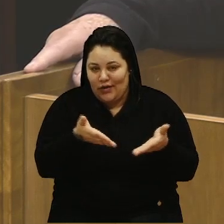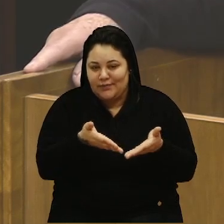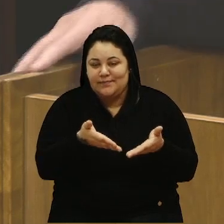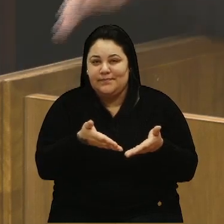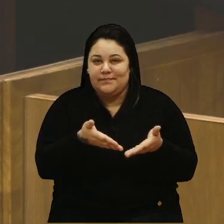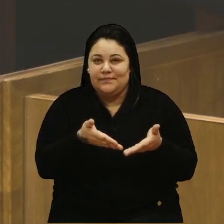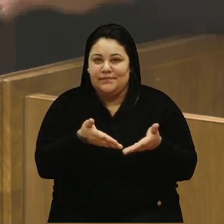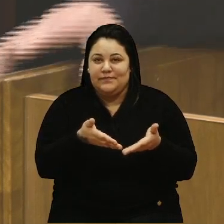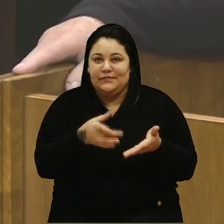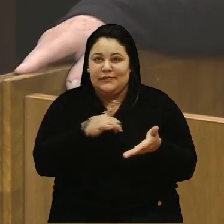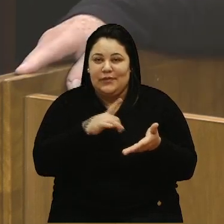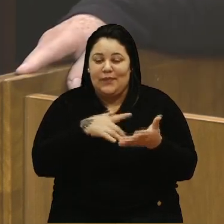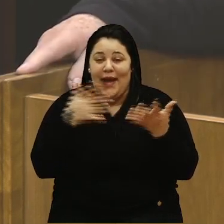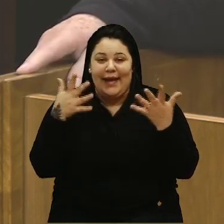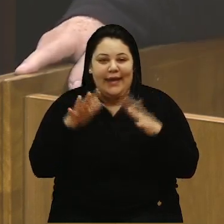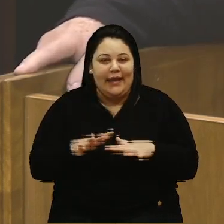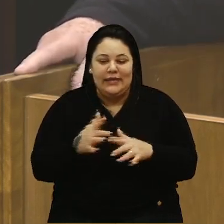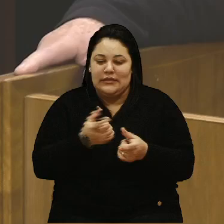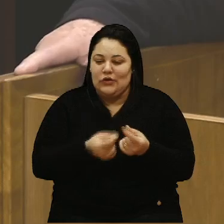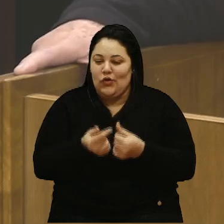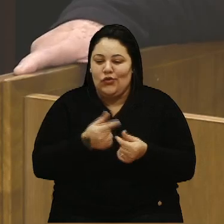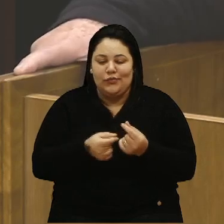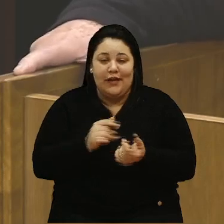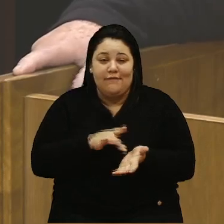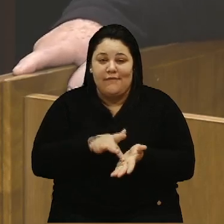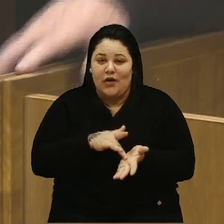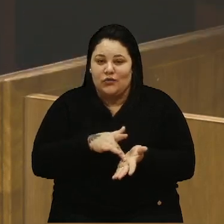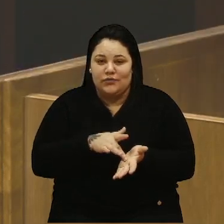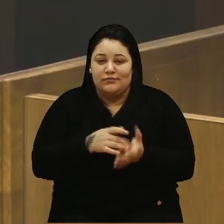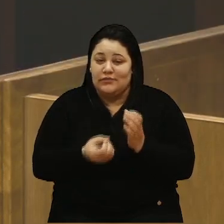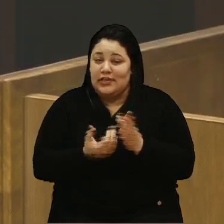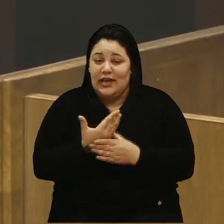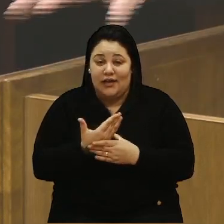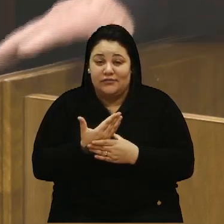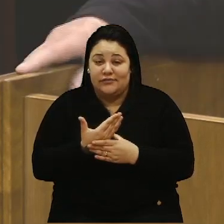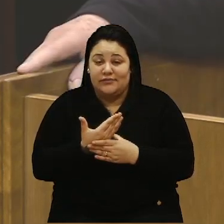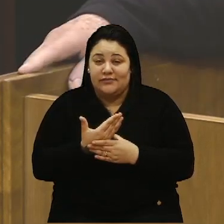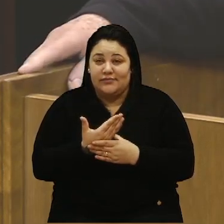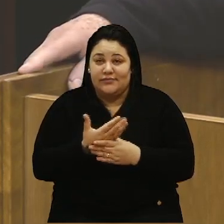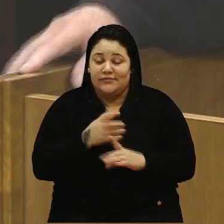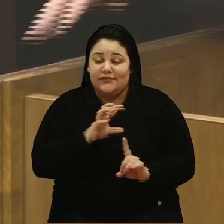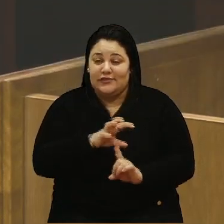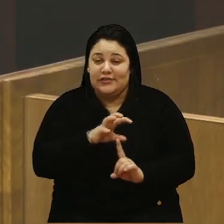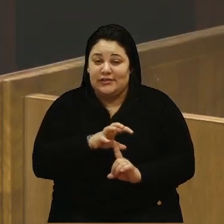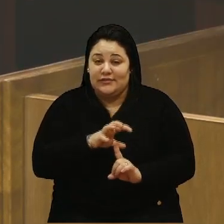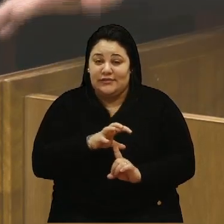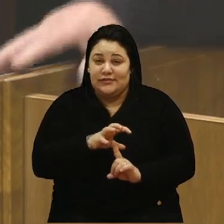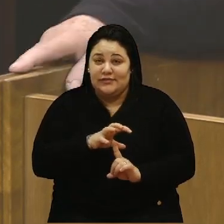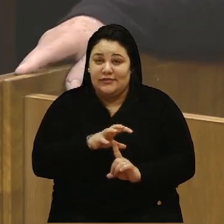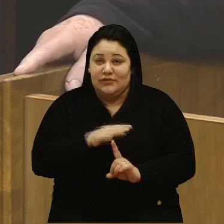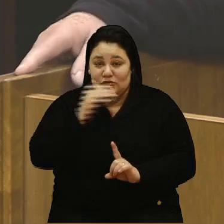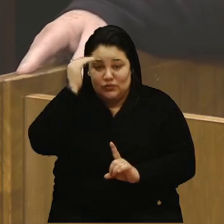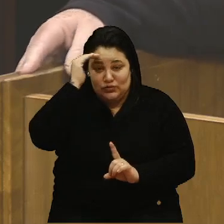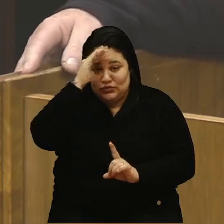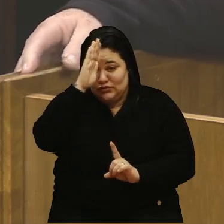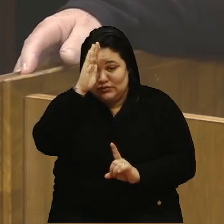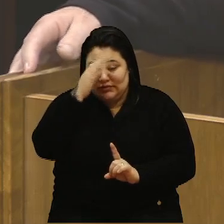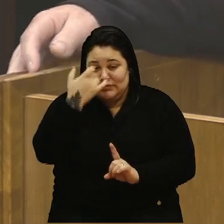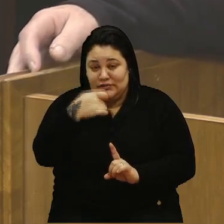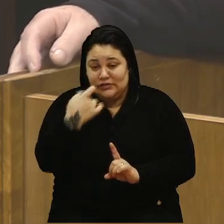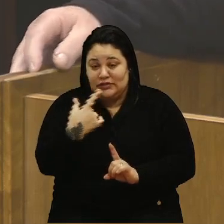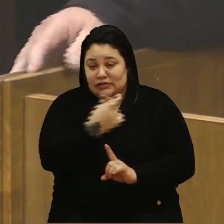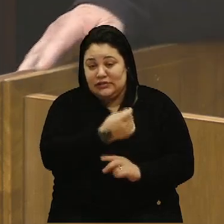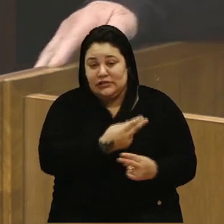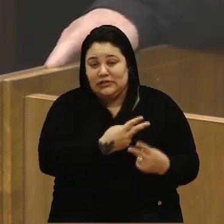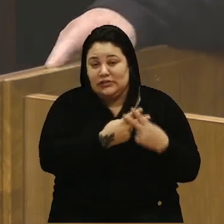com uma crise econômica artificial criada em cima de que o Bolsonaro precisa sair da